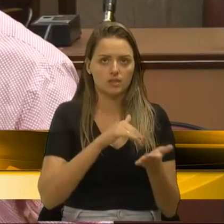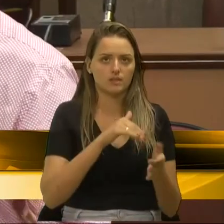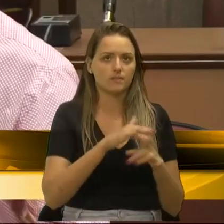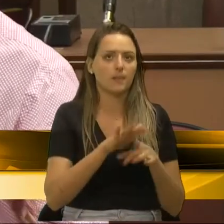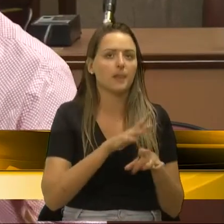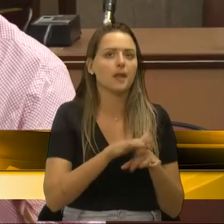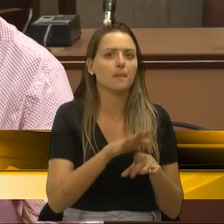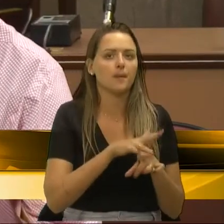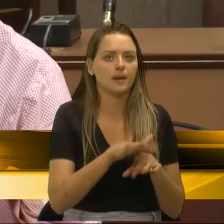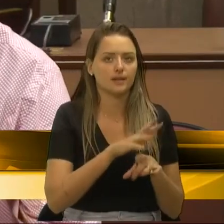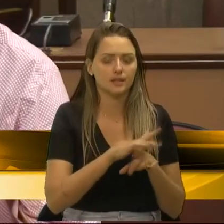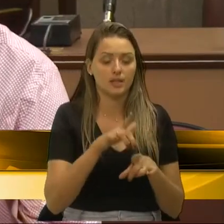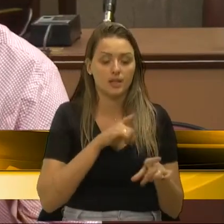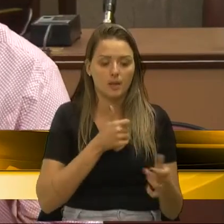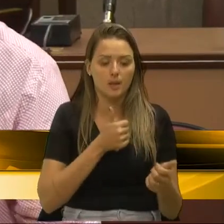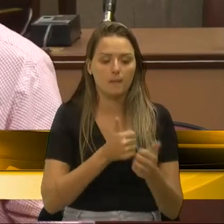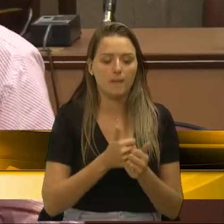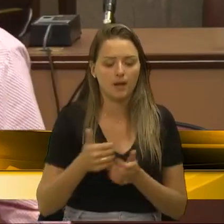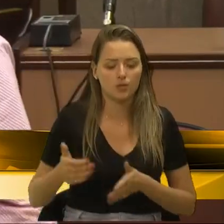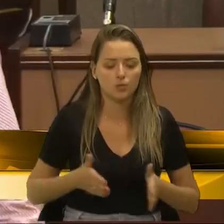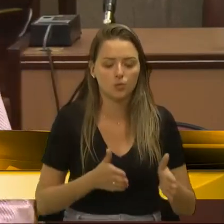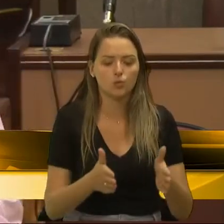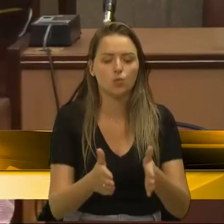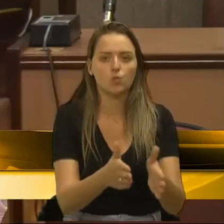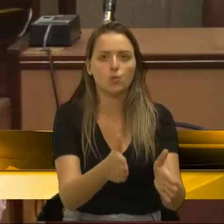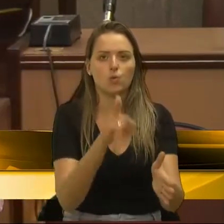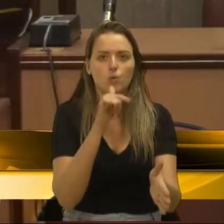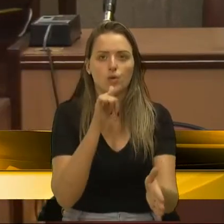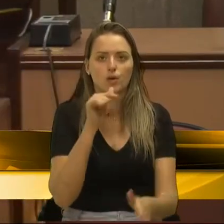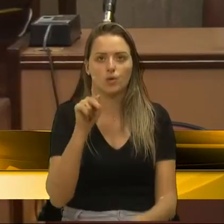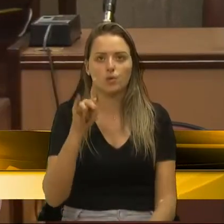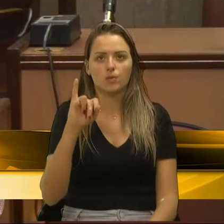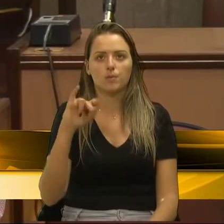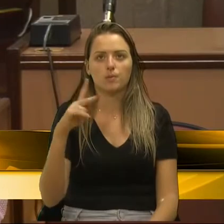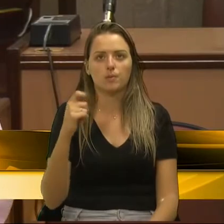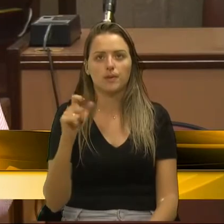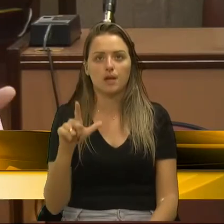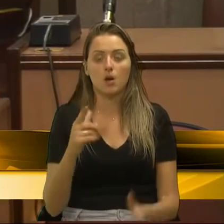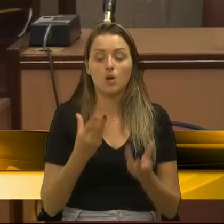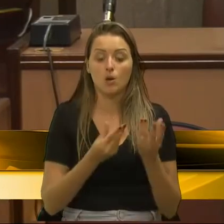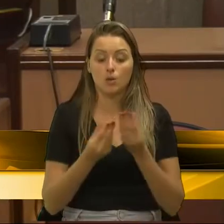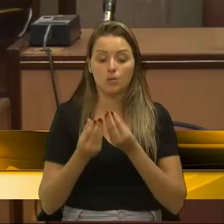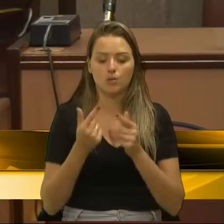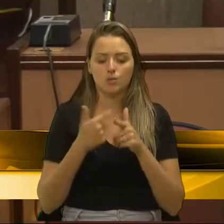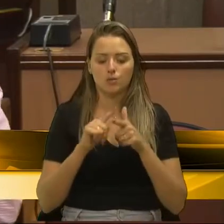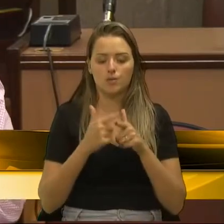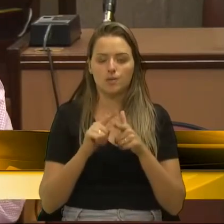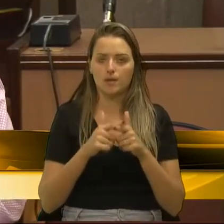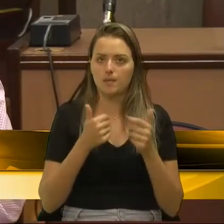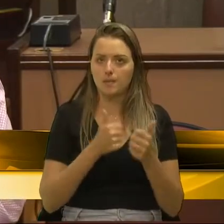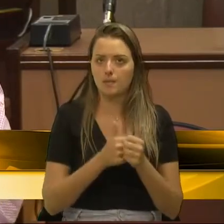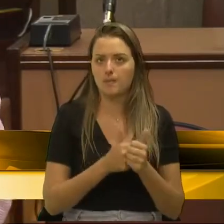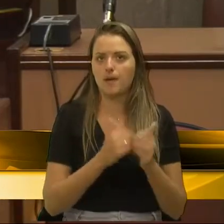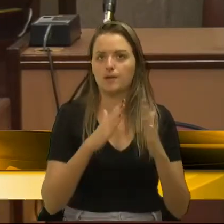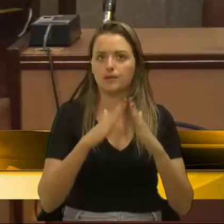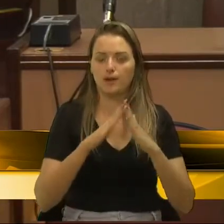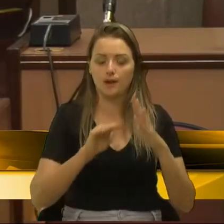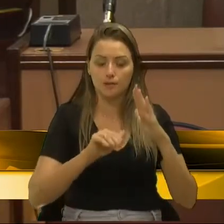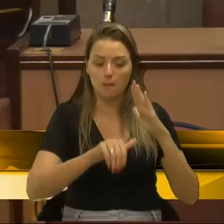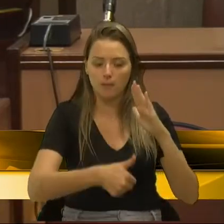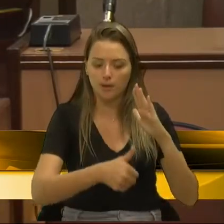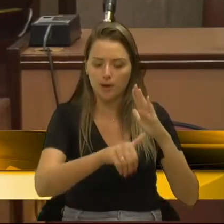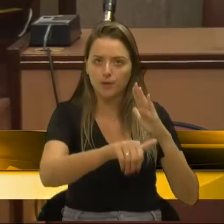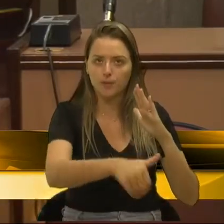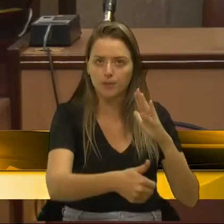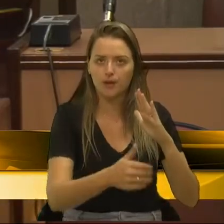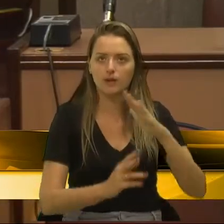passada, ao entorno do Arroio Pinhal, muitos problemas por trás das casas, a erosão tomando conta, a